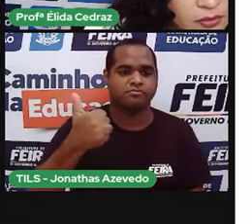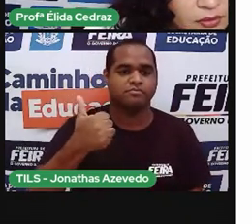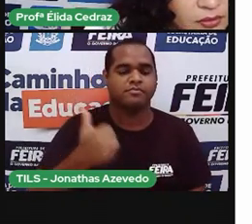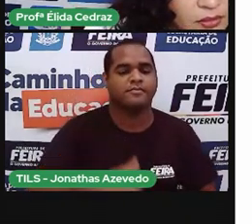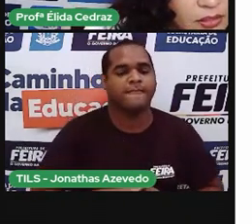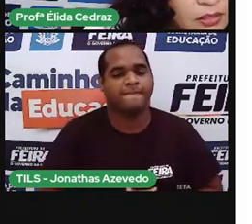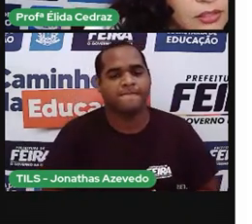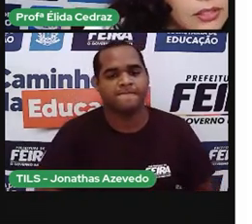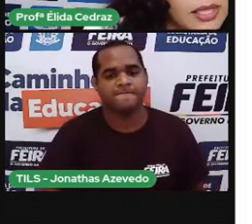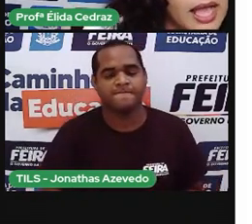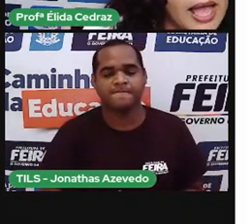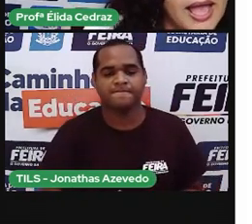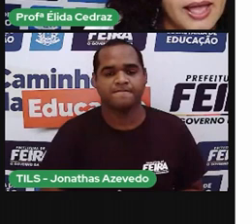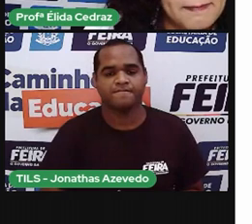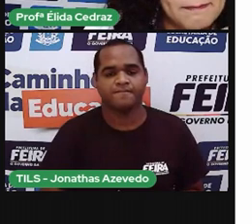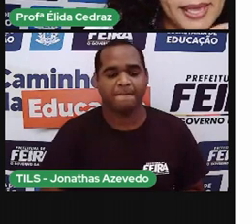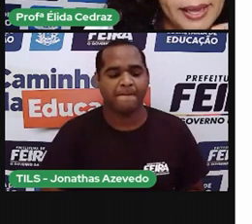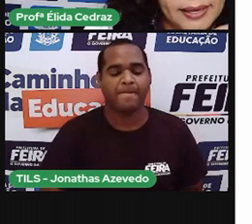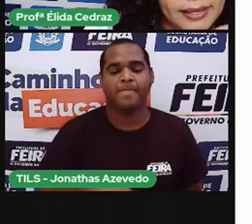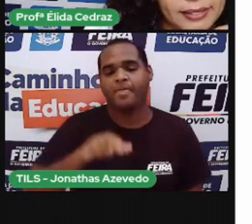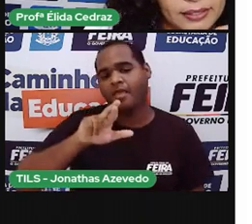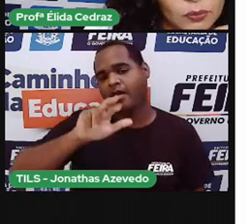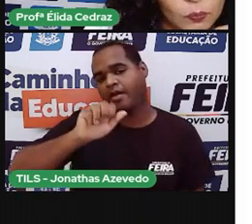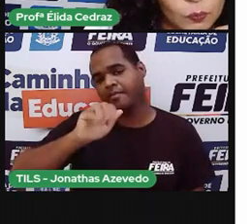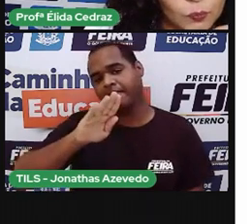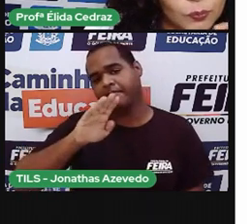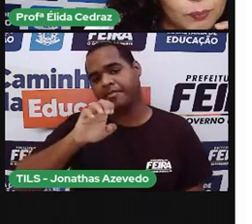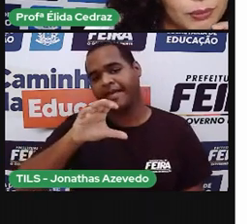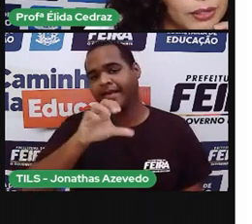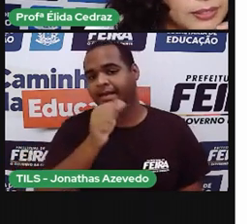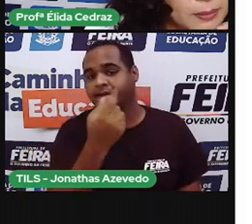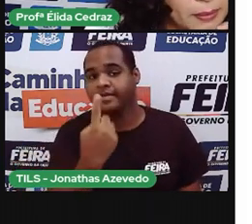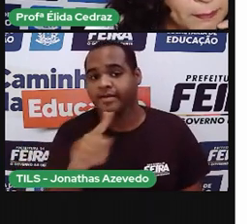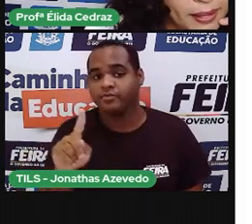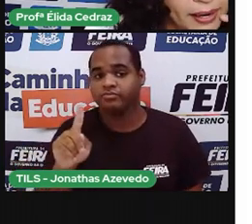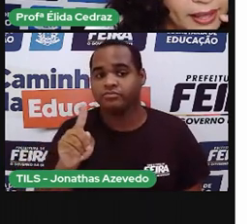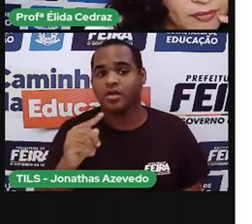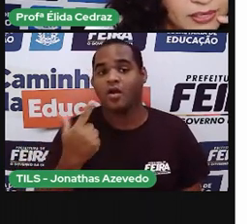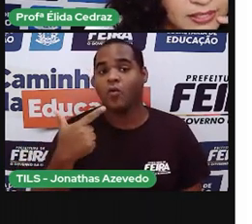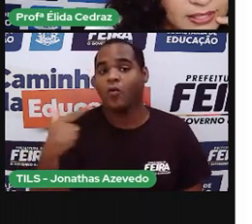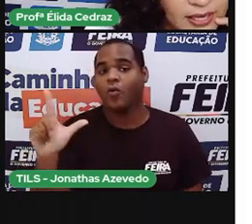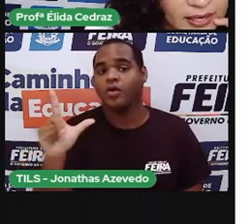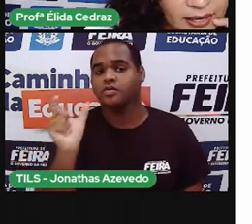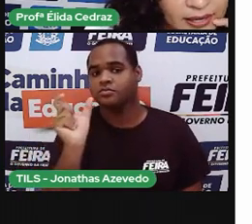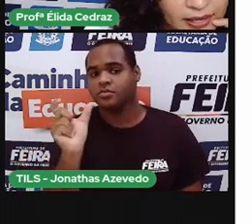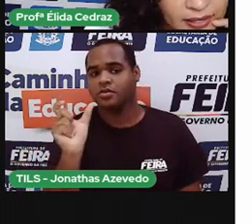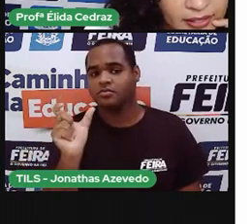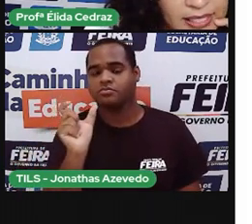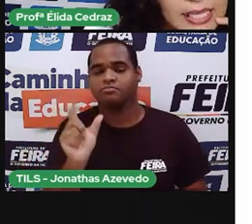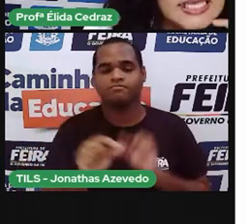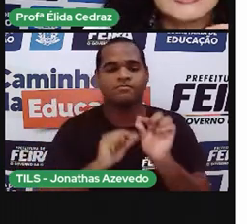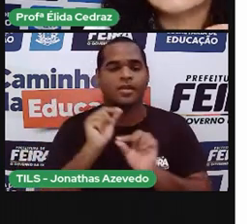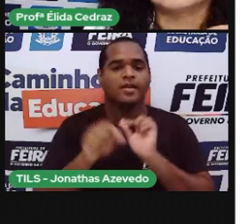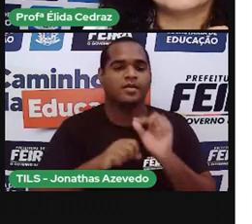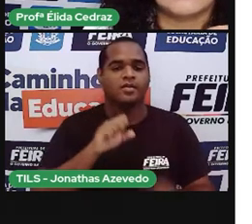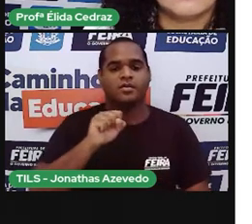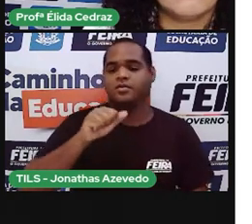aí o rabecão próxima palavra será